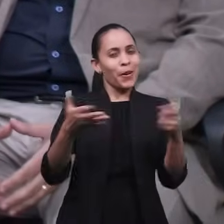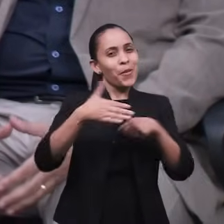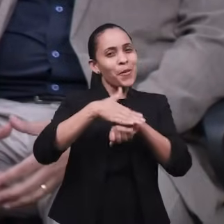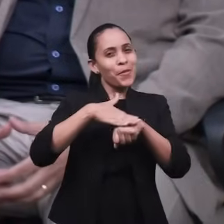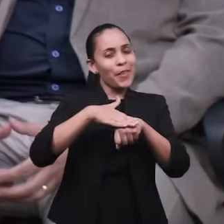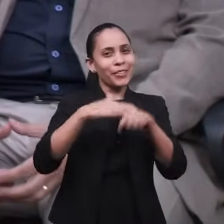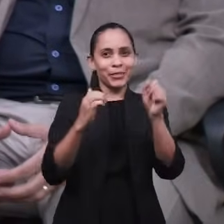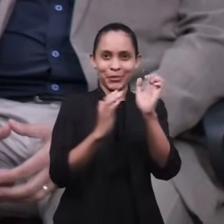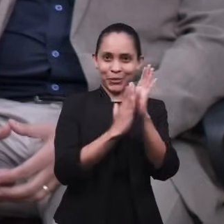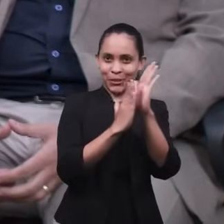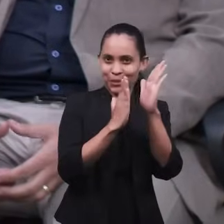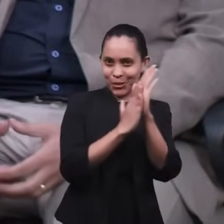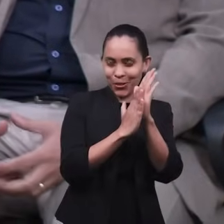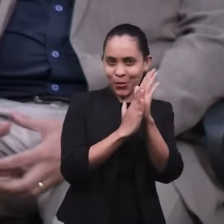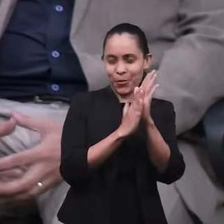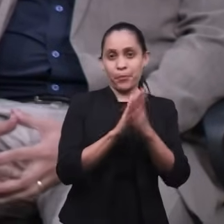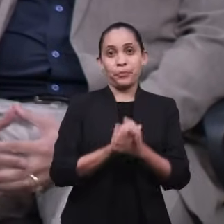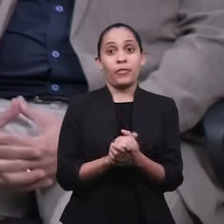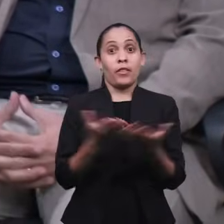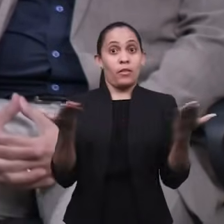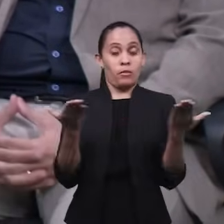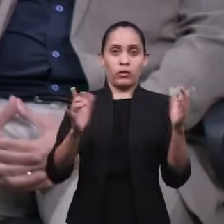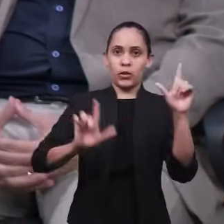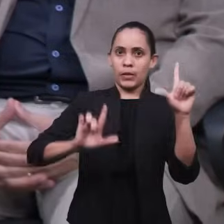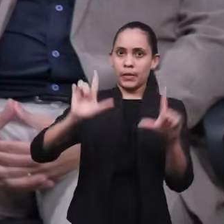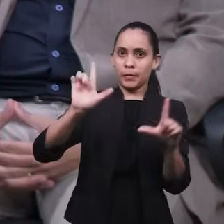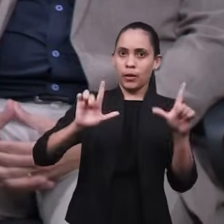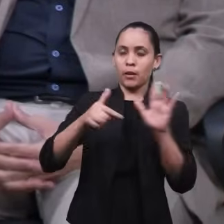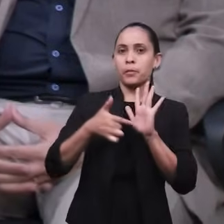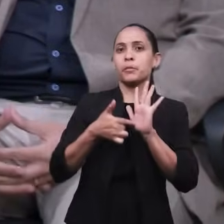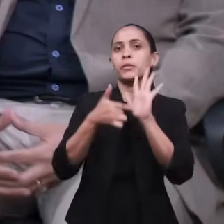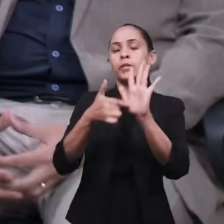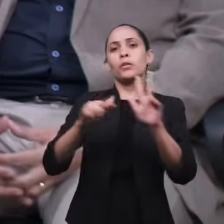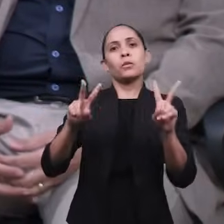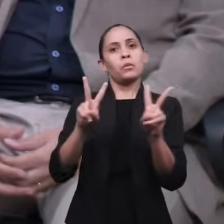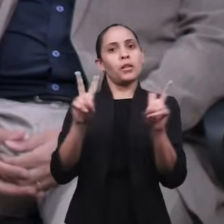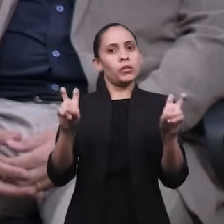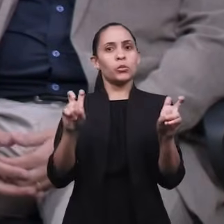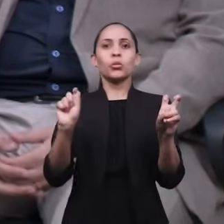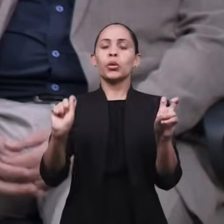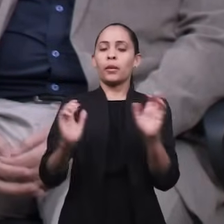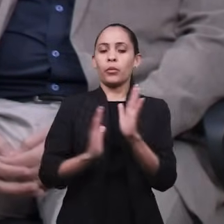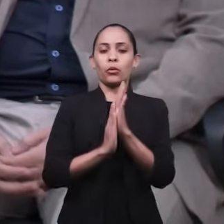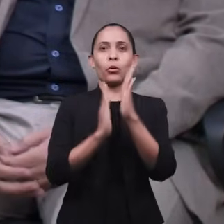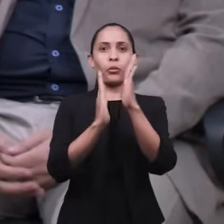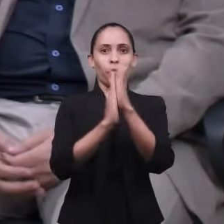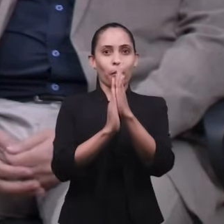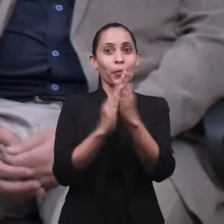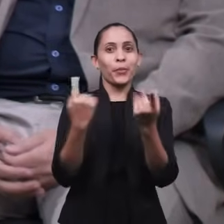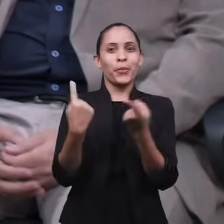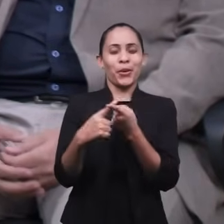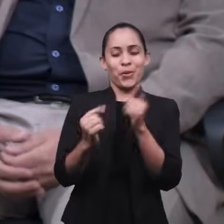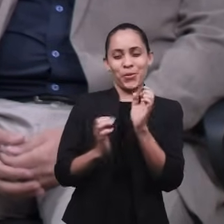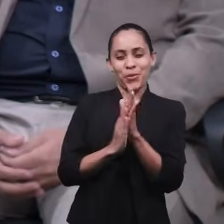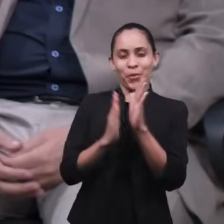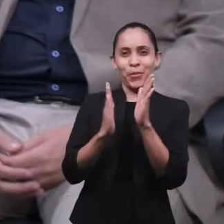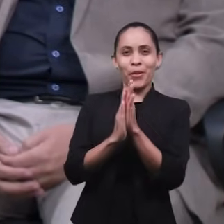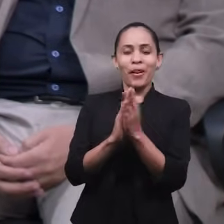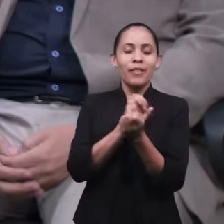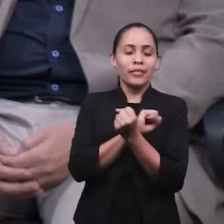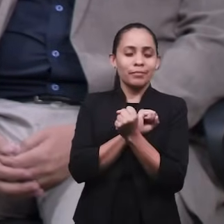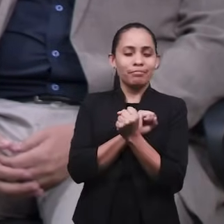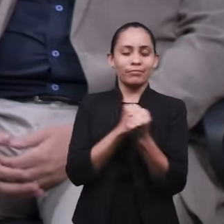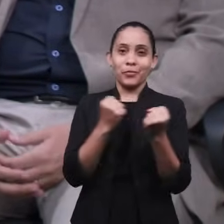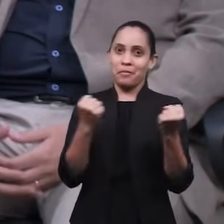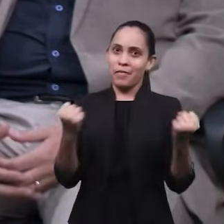Louvor. E nesse programa nós vamos tratar do assunto louvor. Porque o louvor ele liberta,